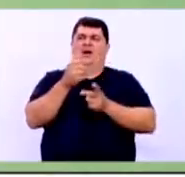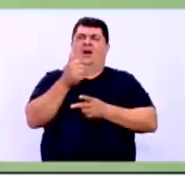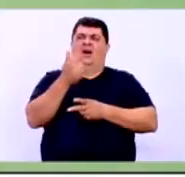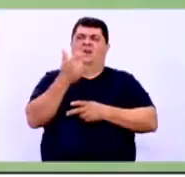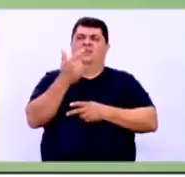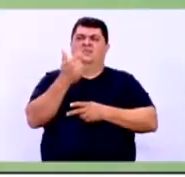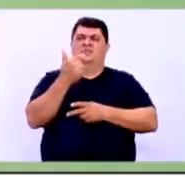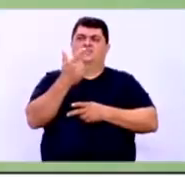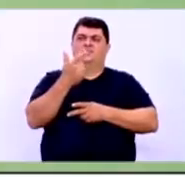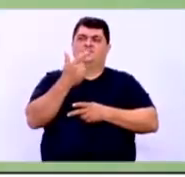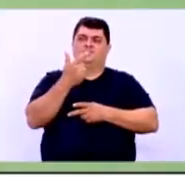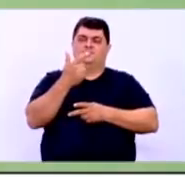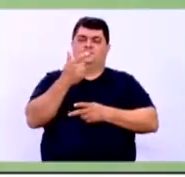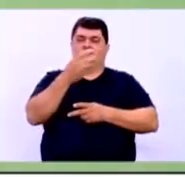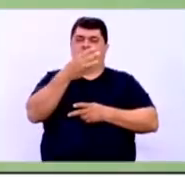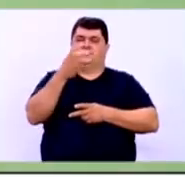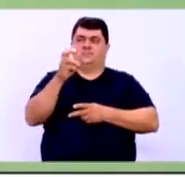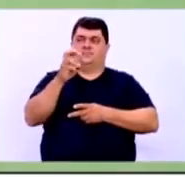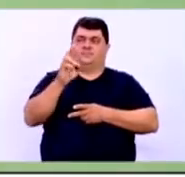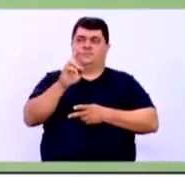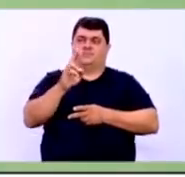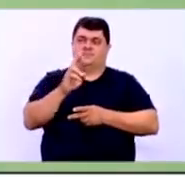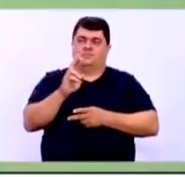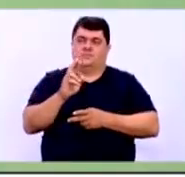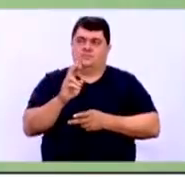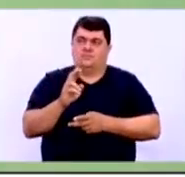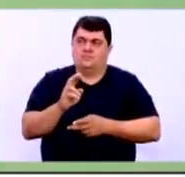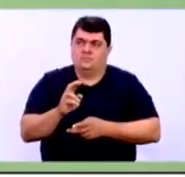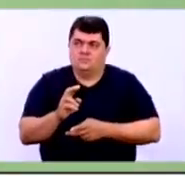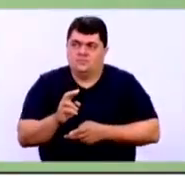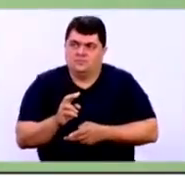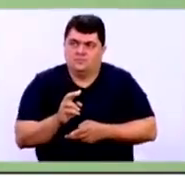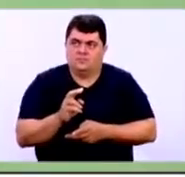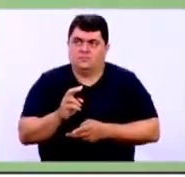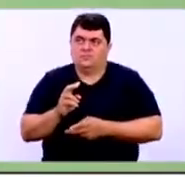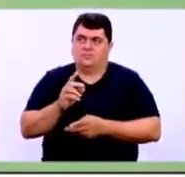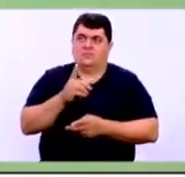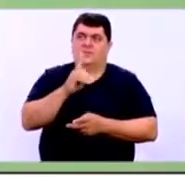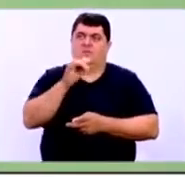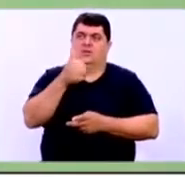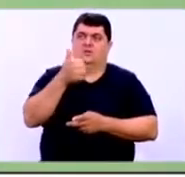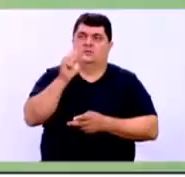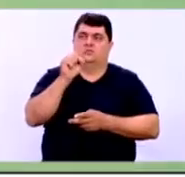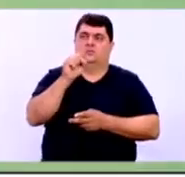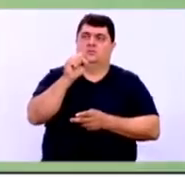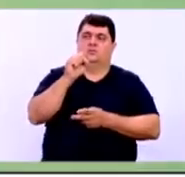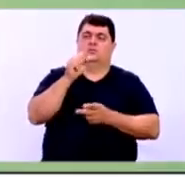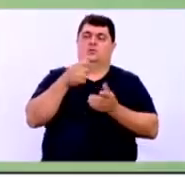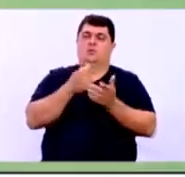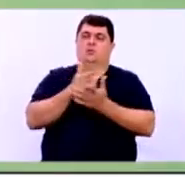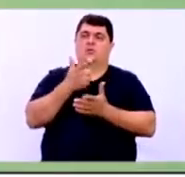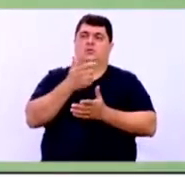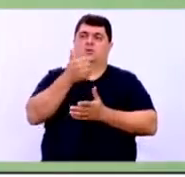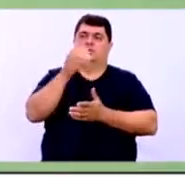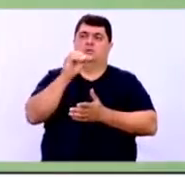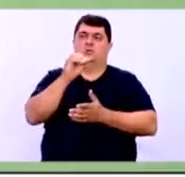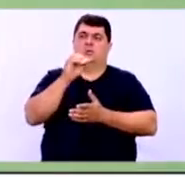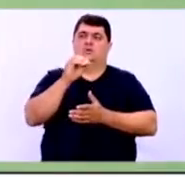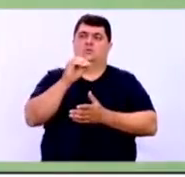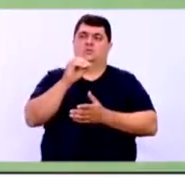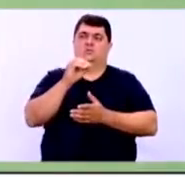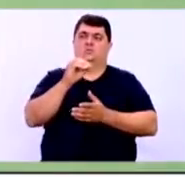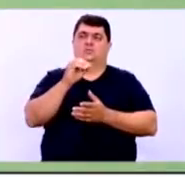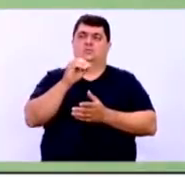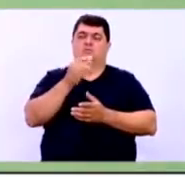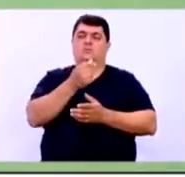de 12 unidades por R$35 cada. Dia 18, compra de 10